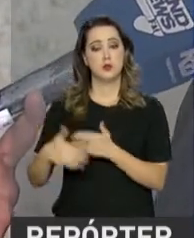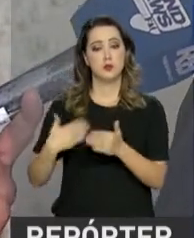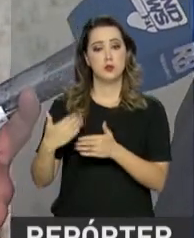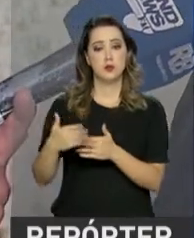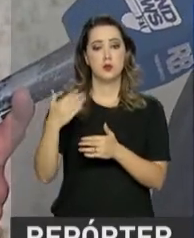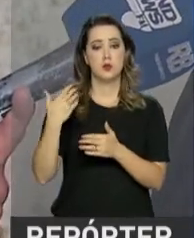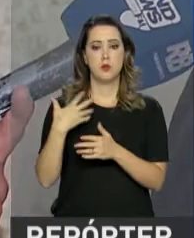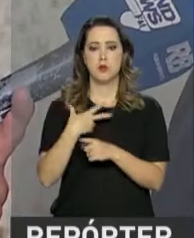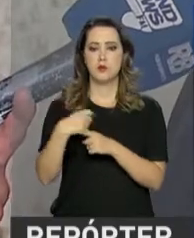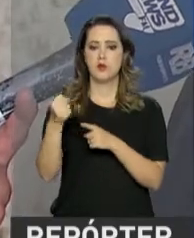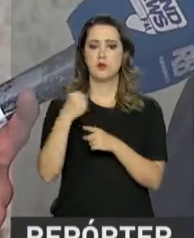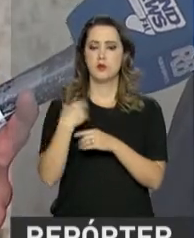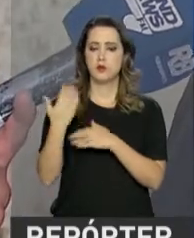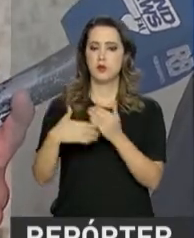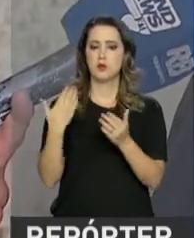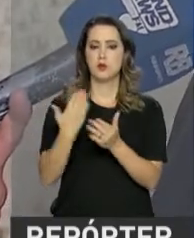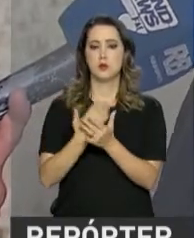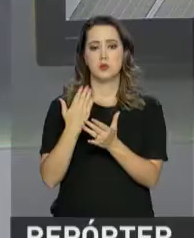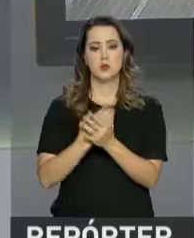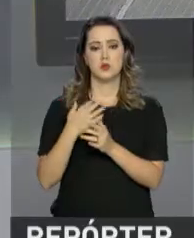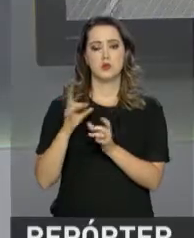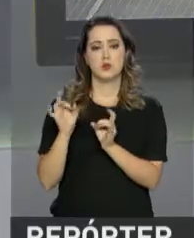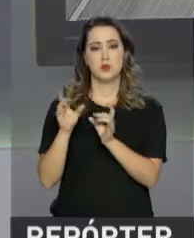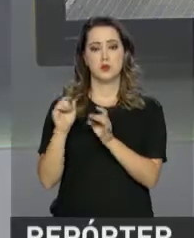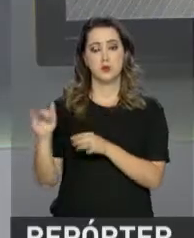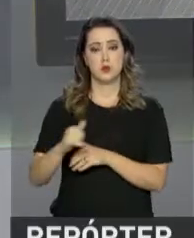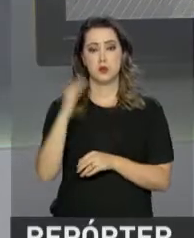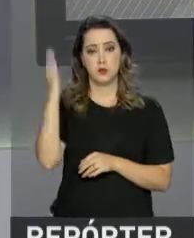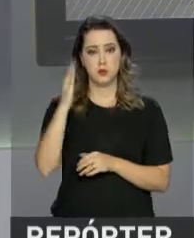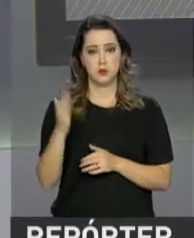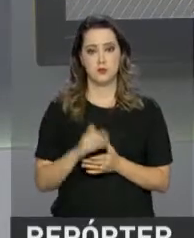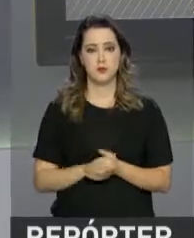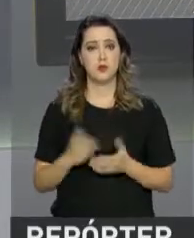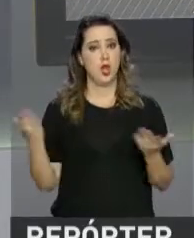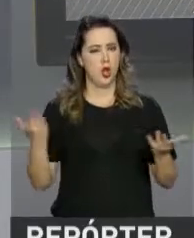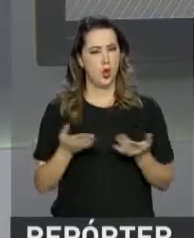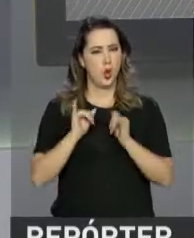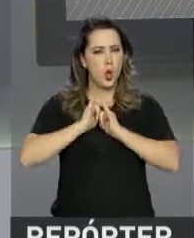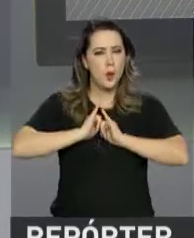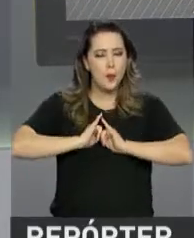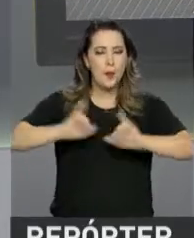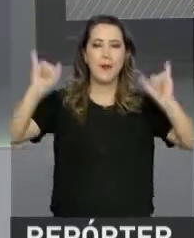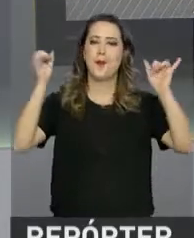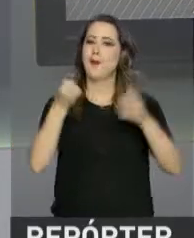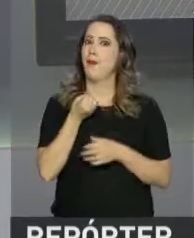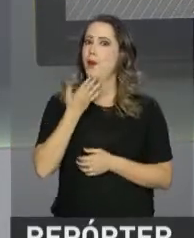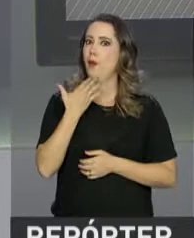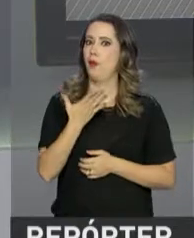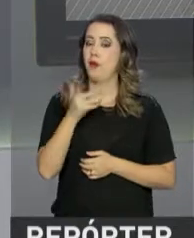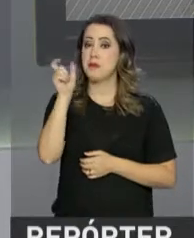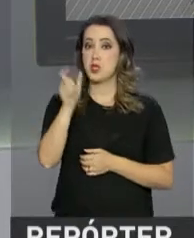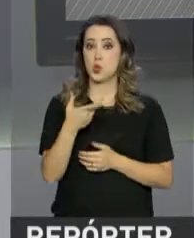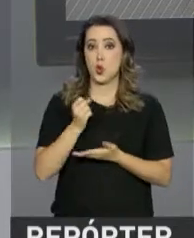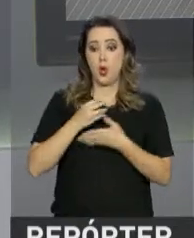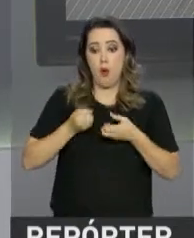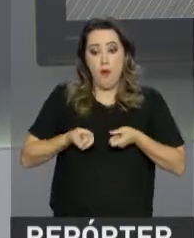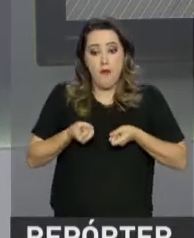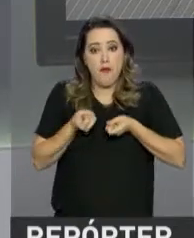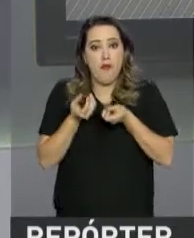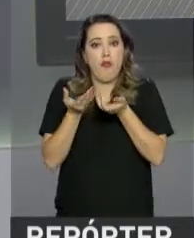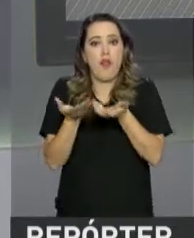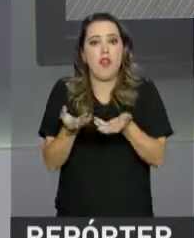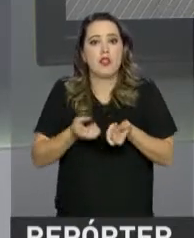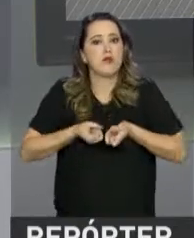o sucesso do processo de exportações ea partir de agora uma boa notícia doadores de medula óssea terão